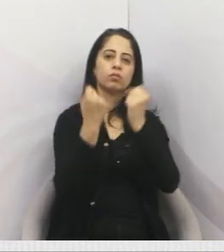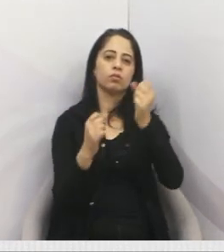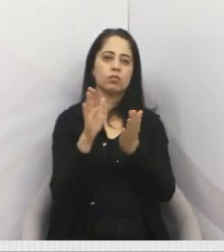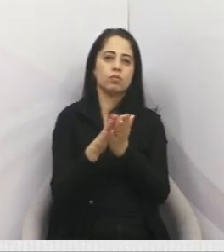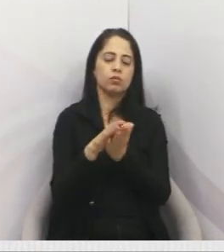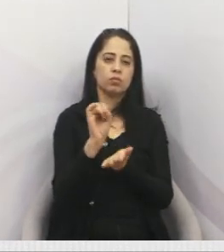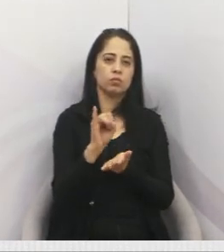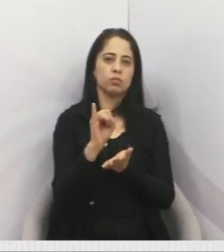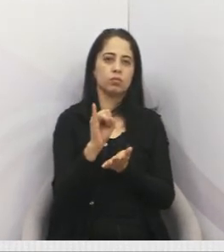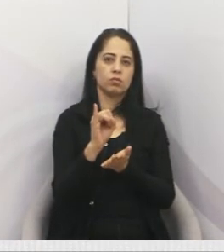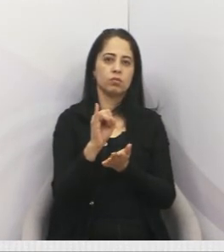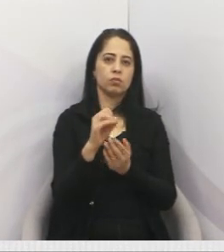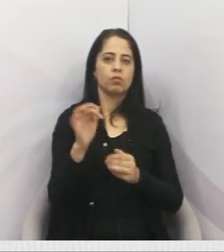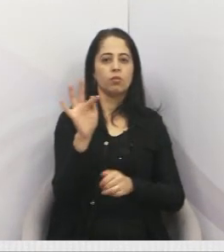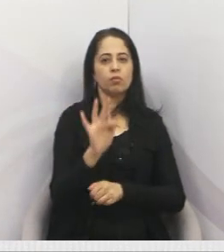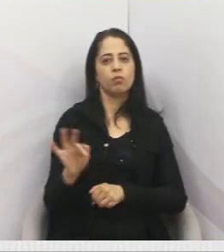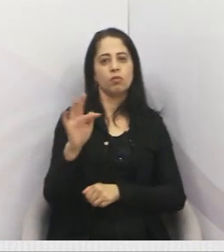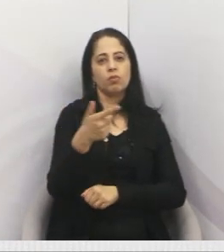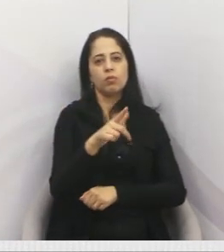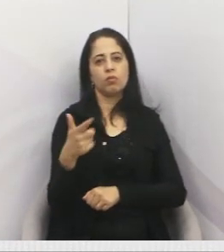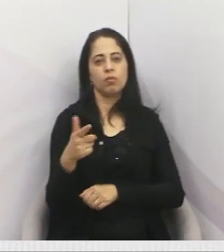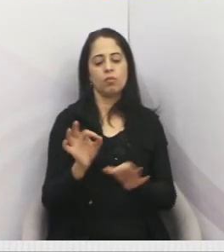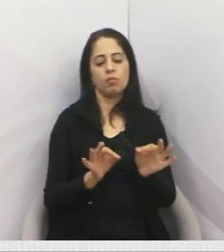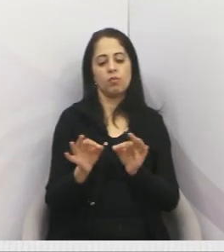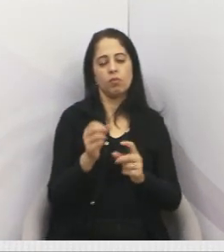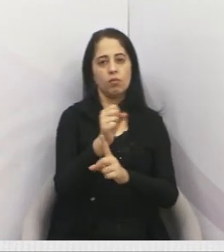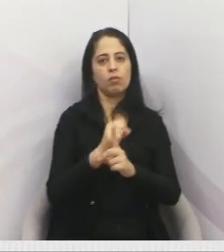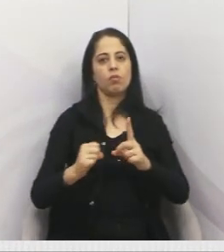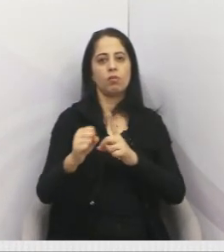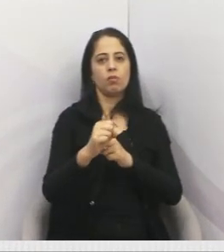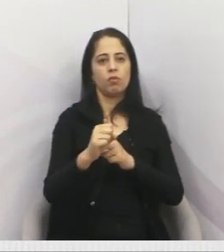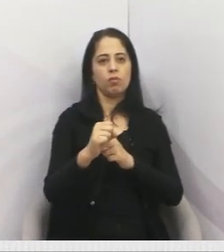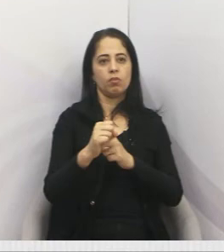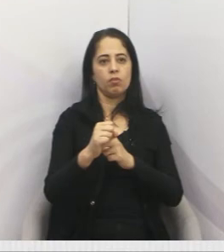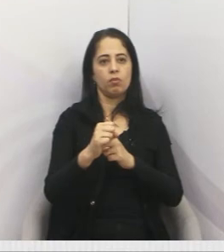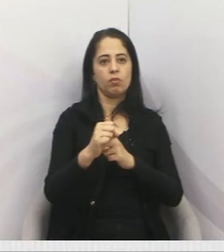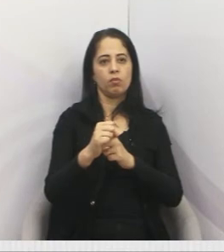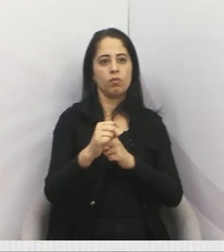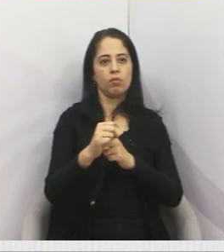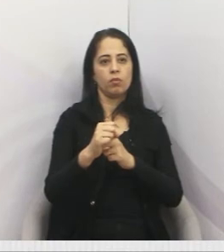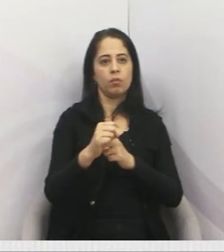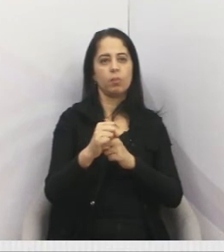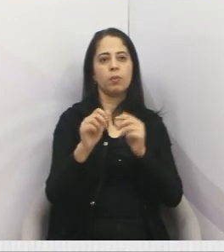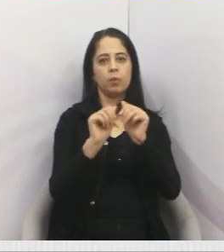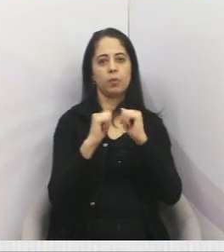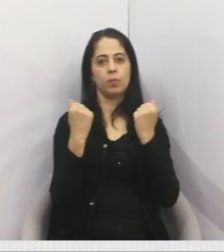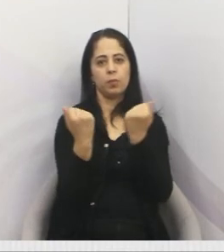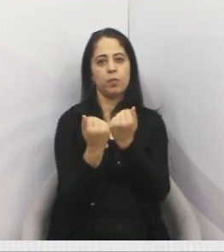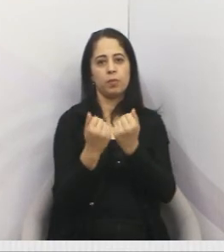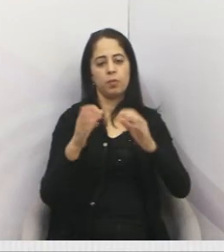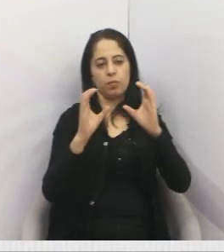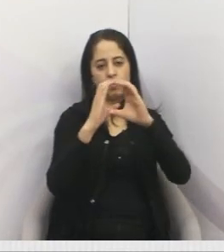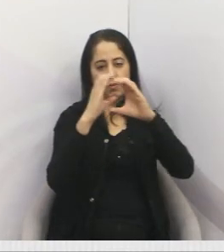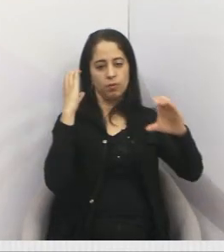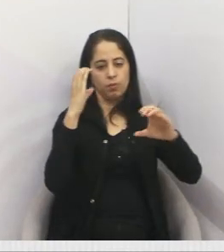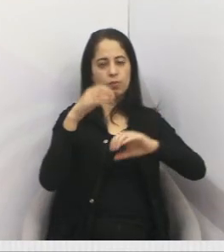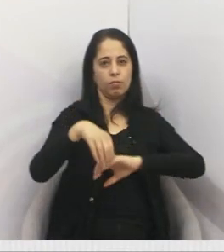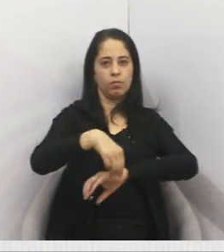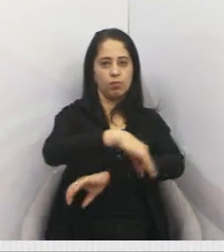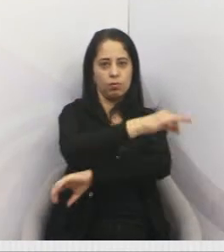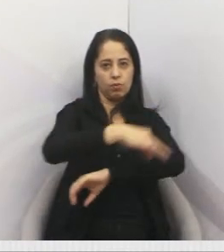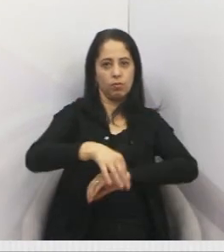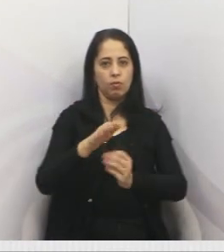Jacareí, entidades acadêmicas em branco e organização da sociedade civil, Associação dos Engenheiros e Arquitetos de Jacareí.